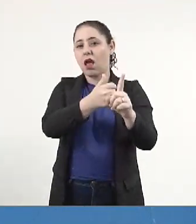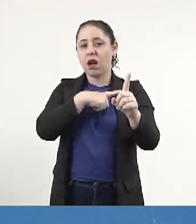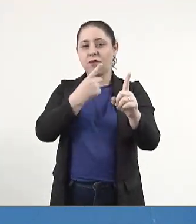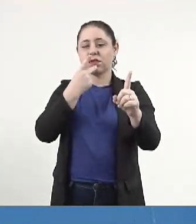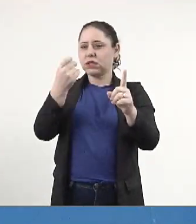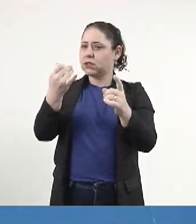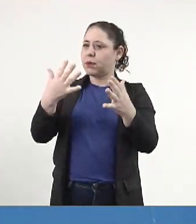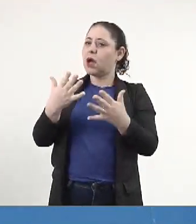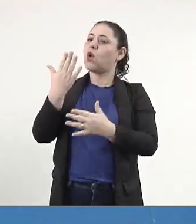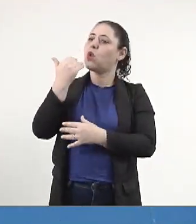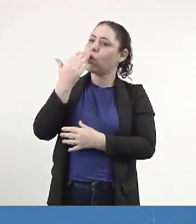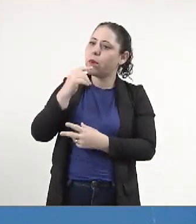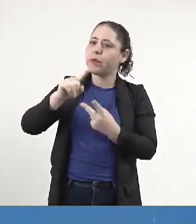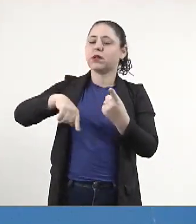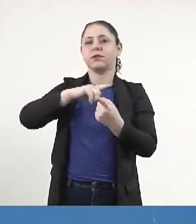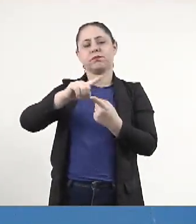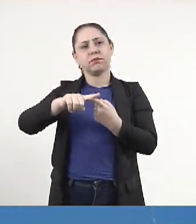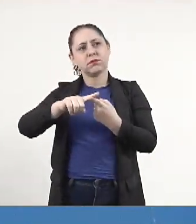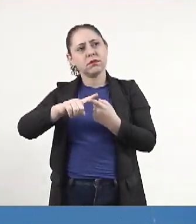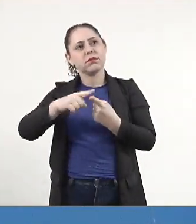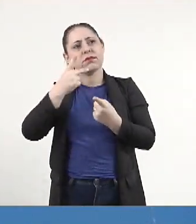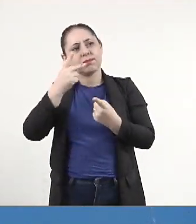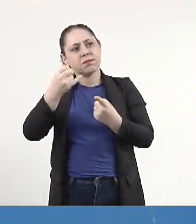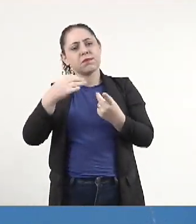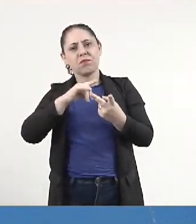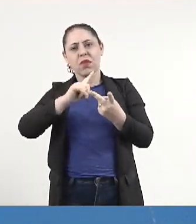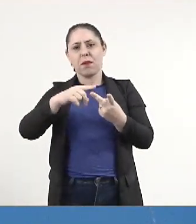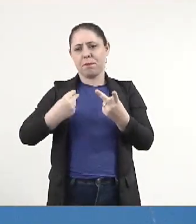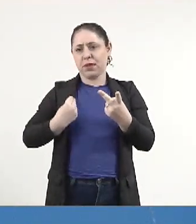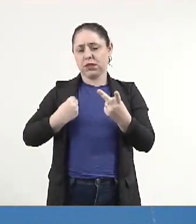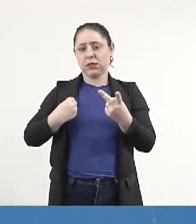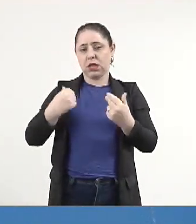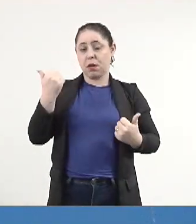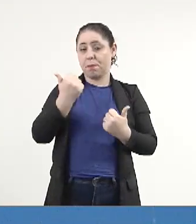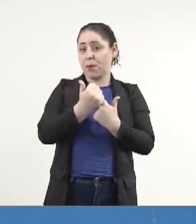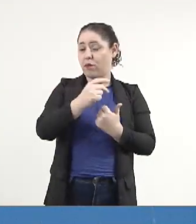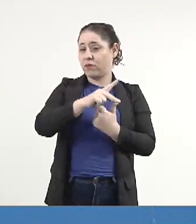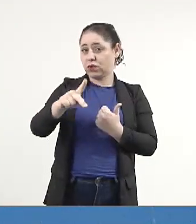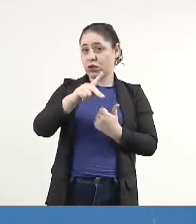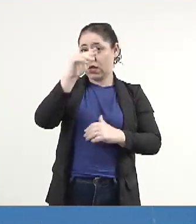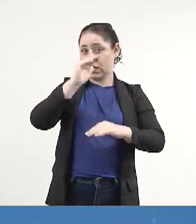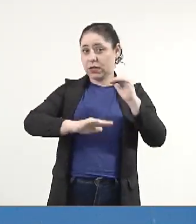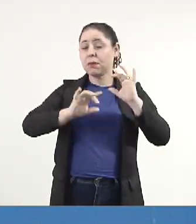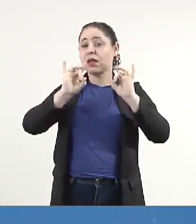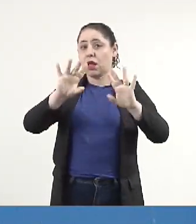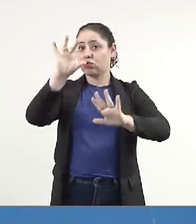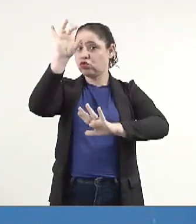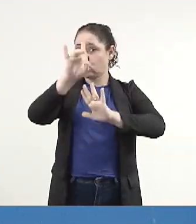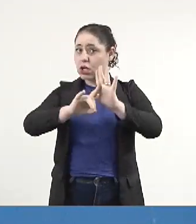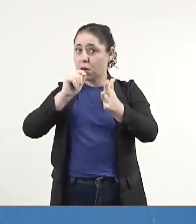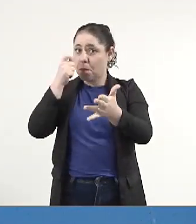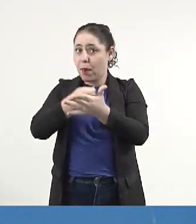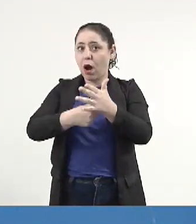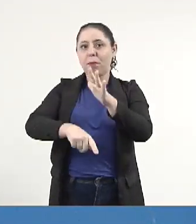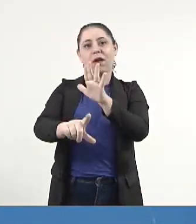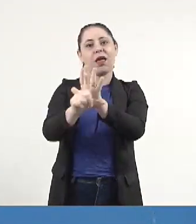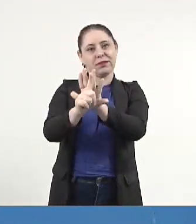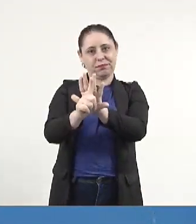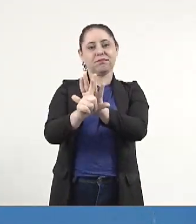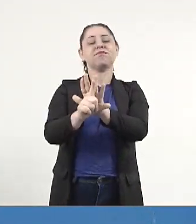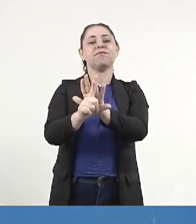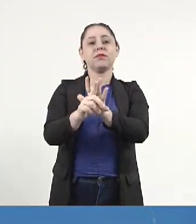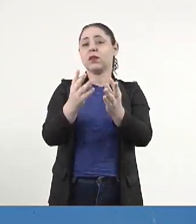questão da dieta, falando da questão da presença do professor apoio na sala de aula, que é um direito concedido por lei.